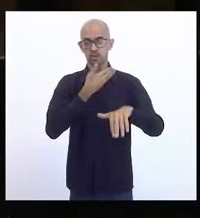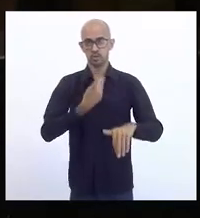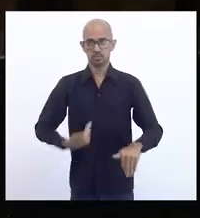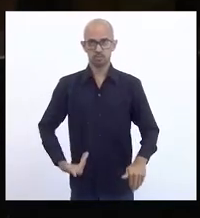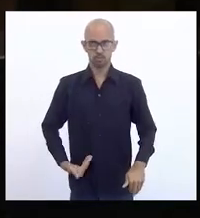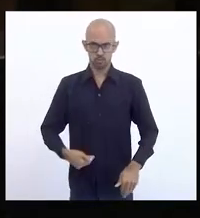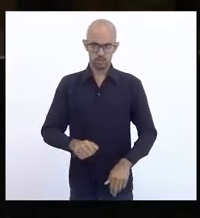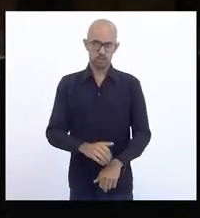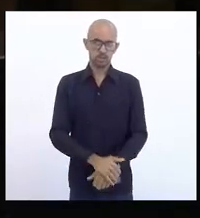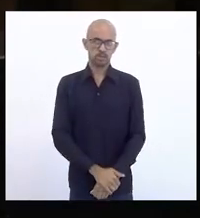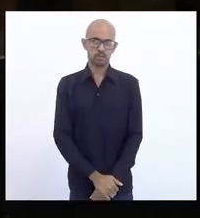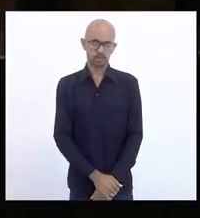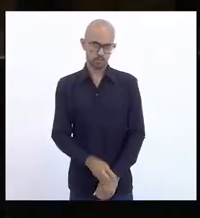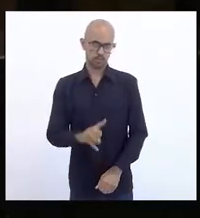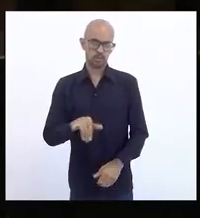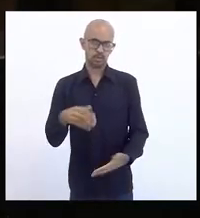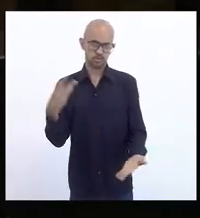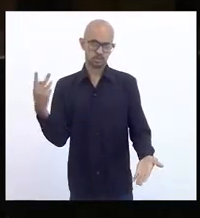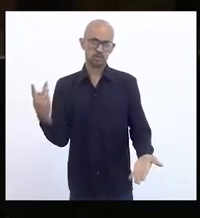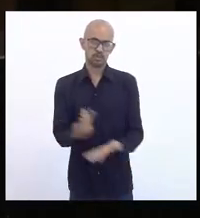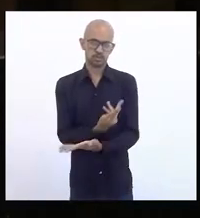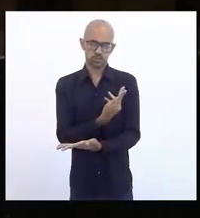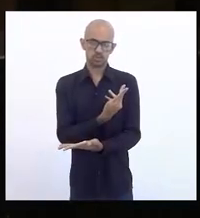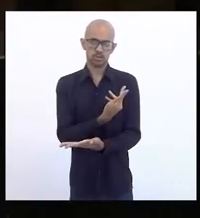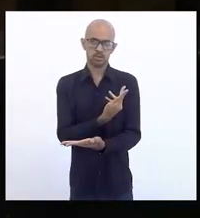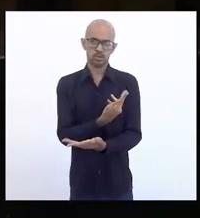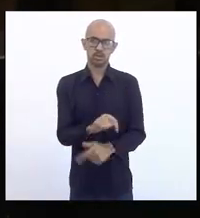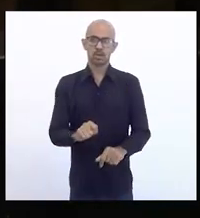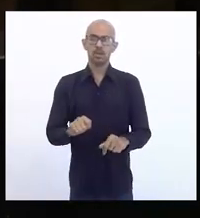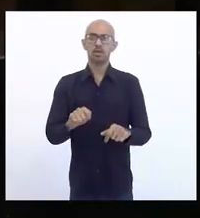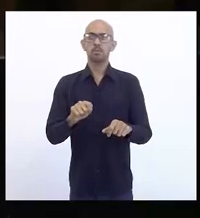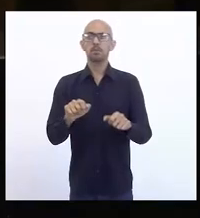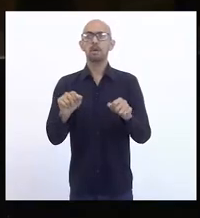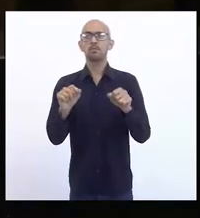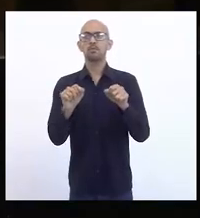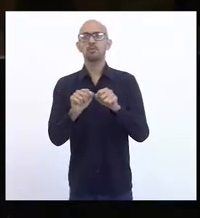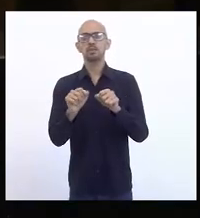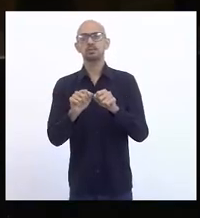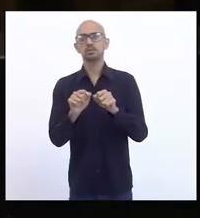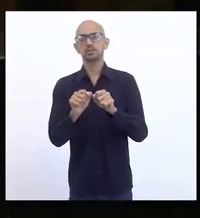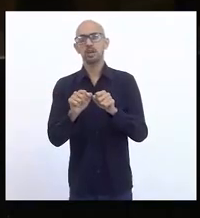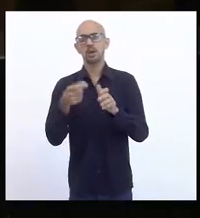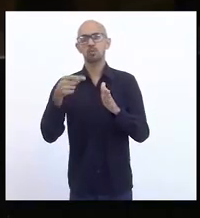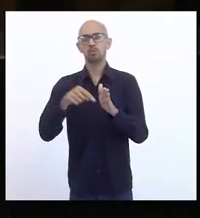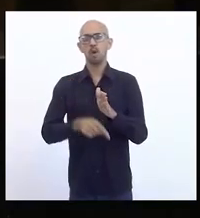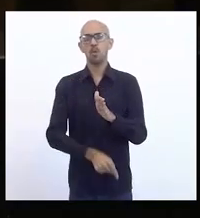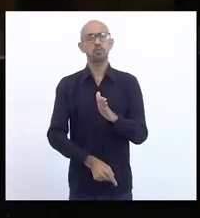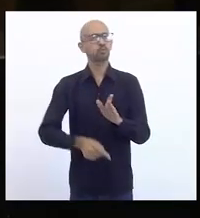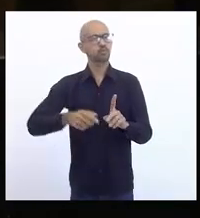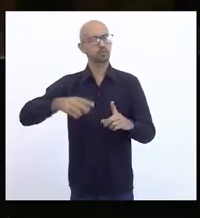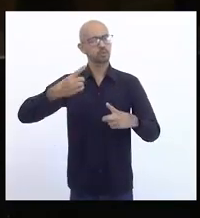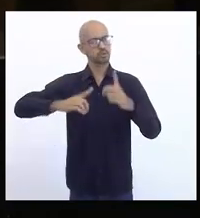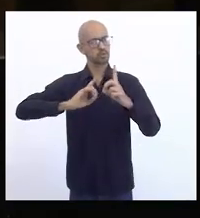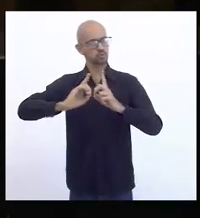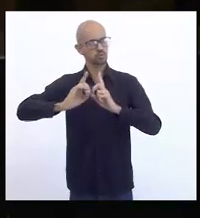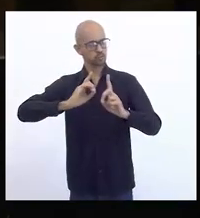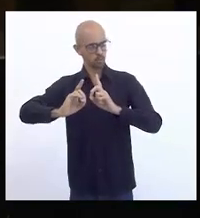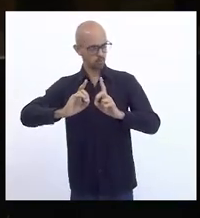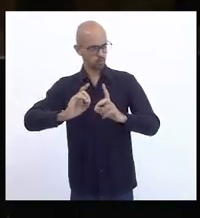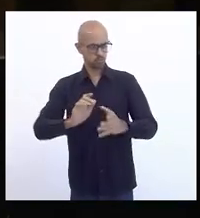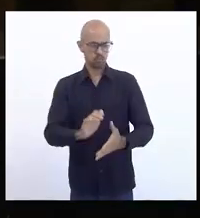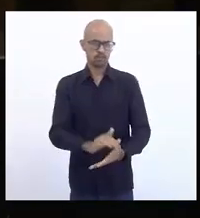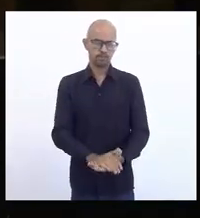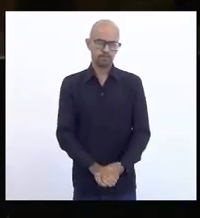públicas que serão realizadas exatamente para aprofundamento desta matéria.